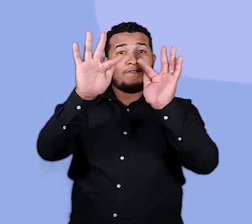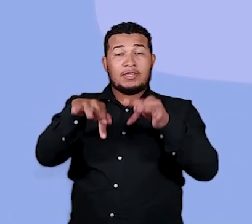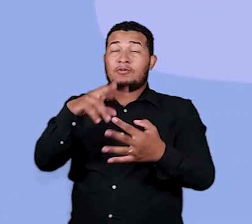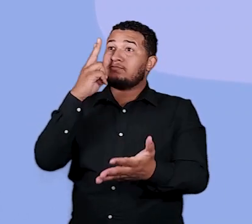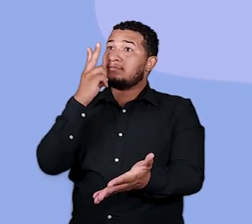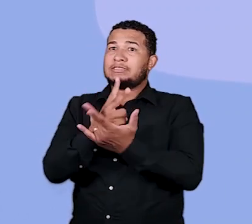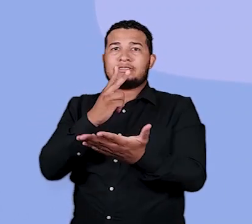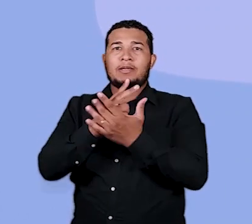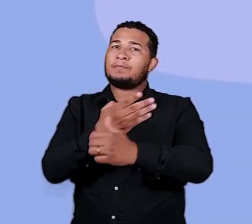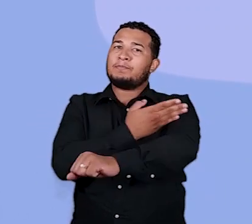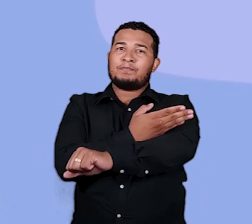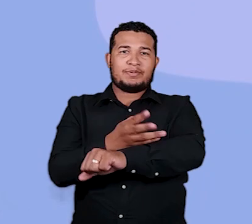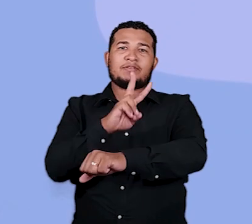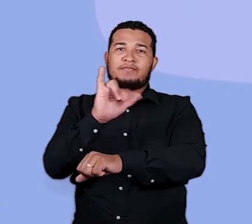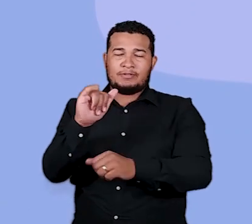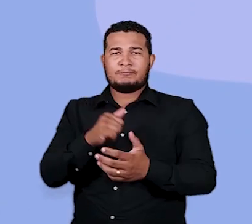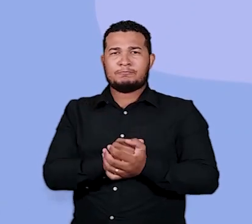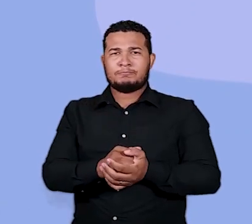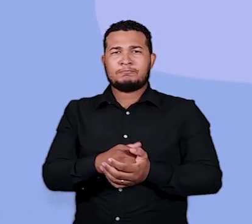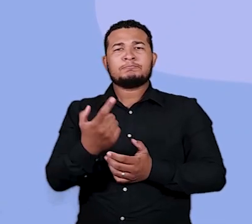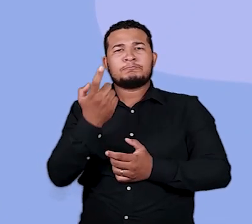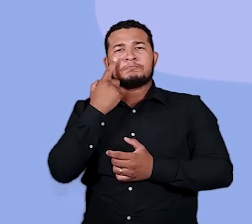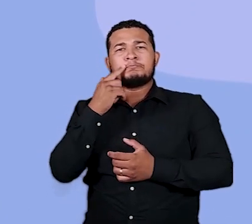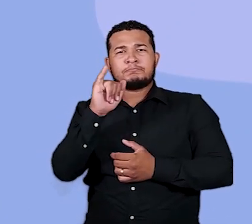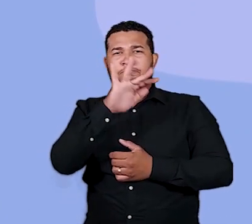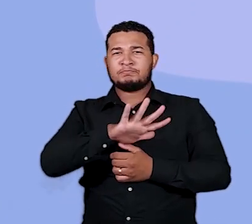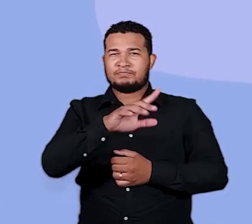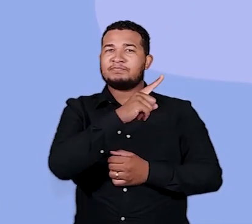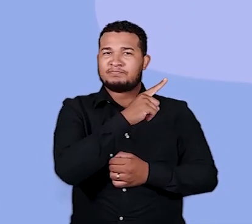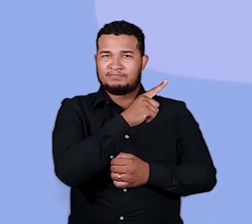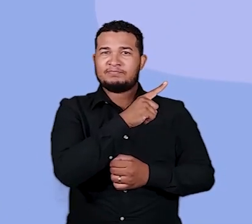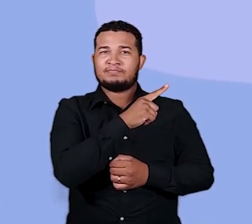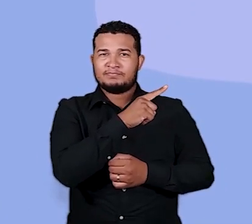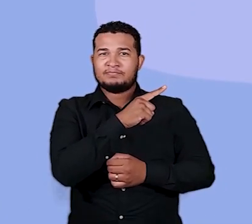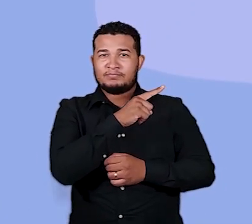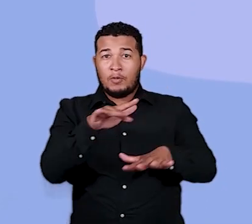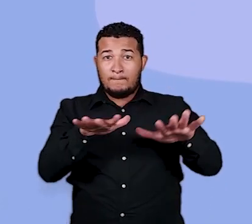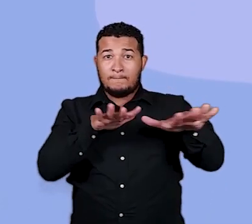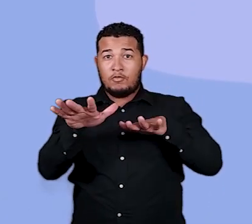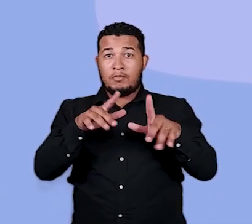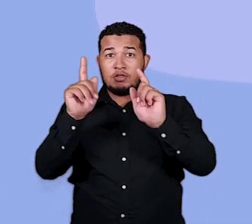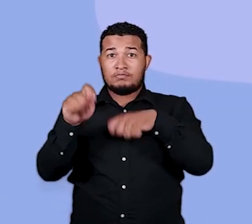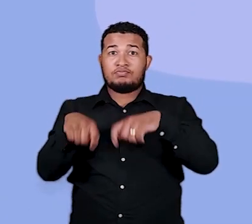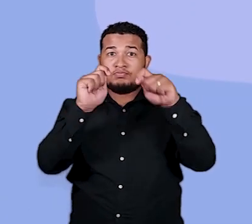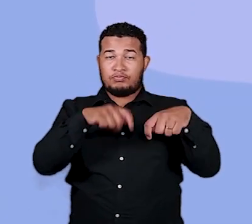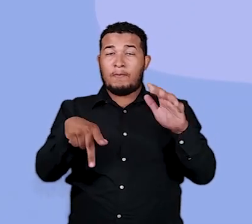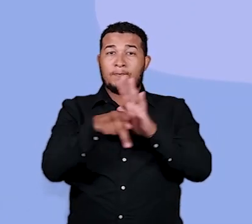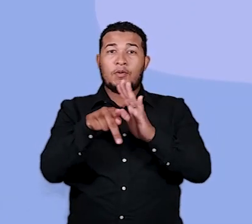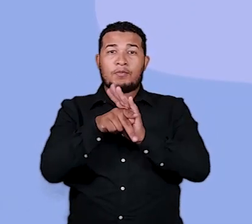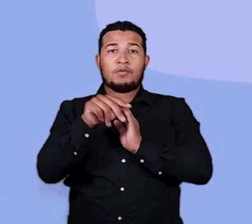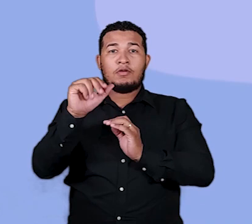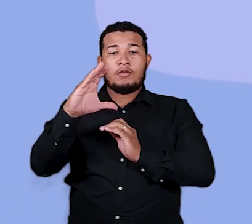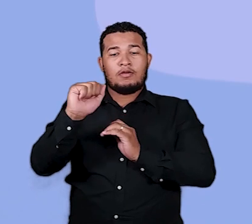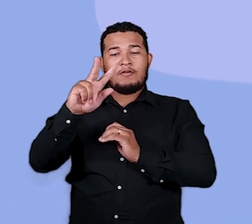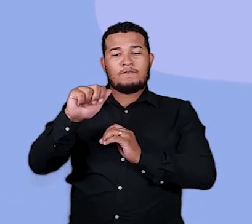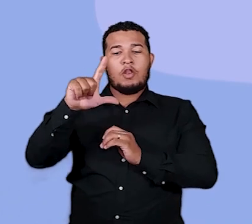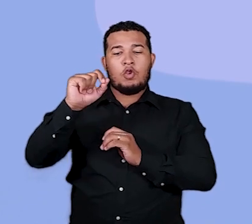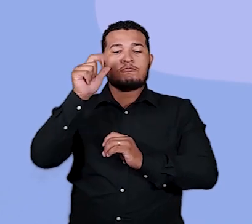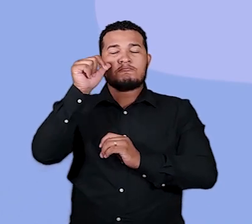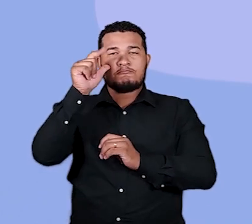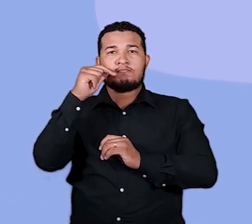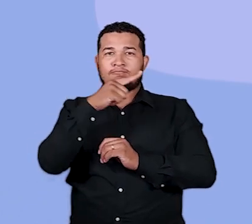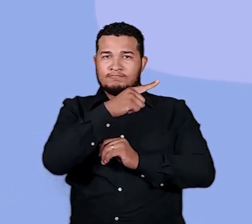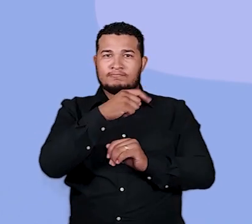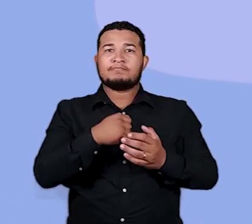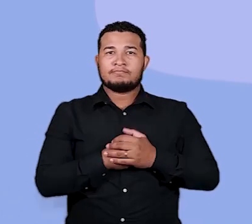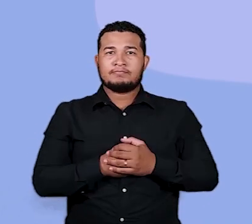chegada sempre será clara e vice-versa. Observa aí no slide mesmo aí agora os movimentos possíveis do cavalo, né? Quando ele